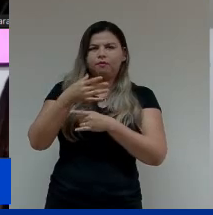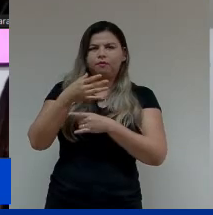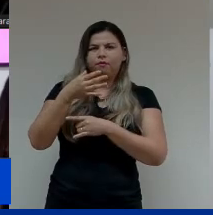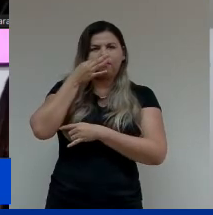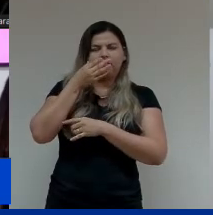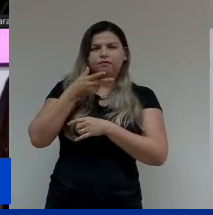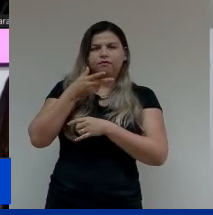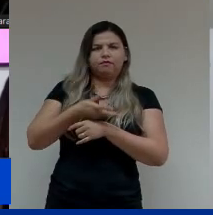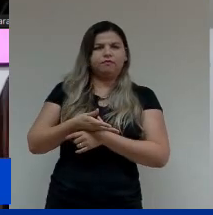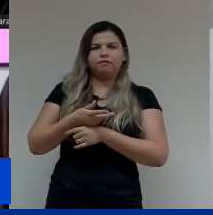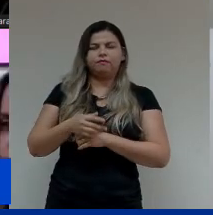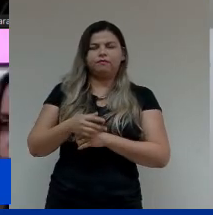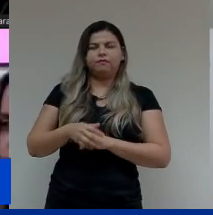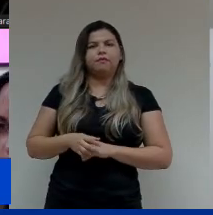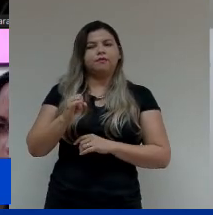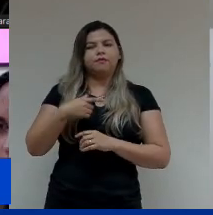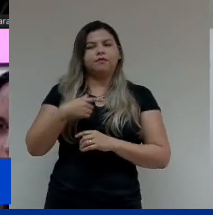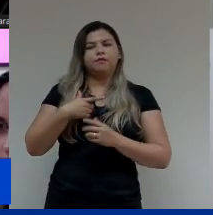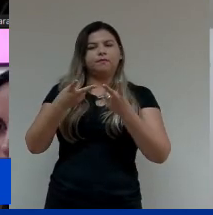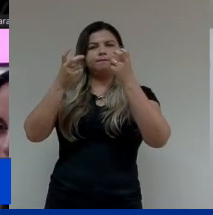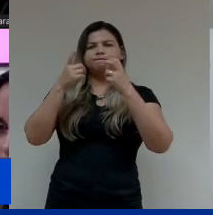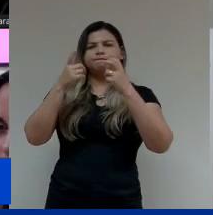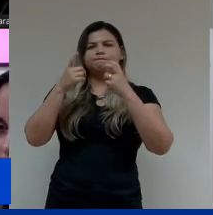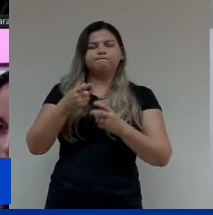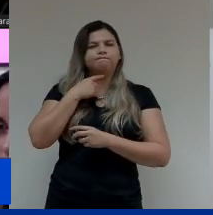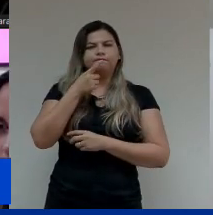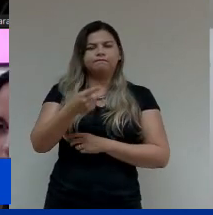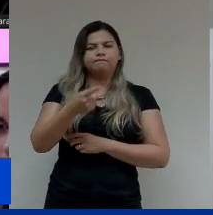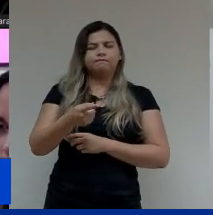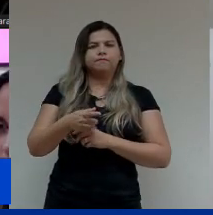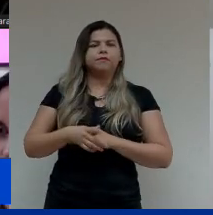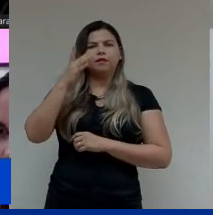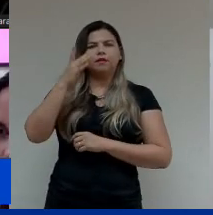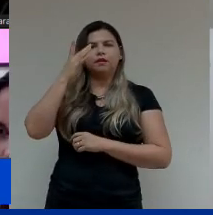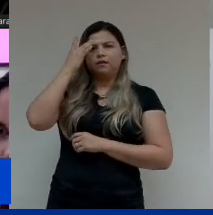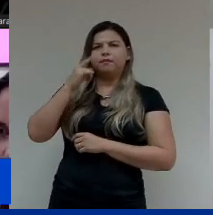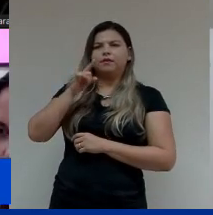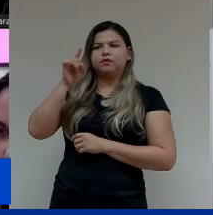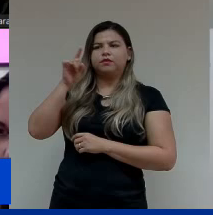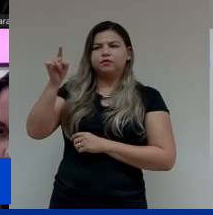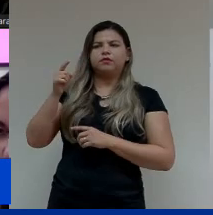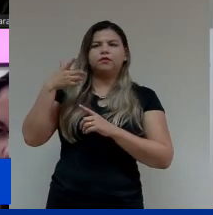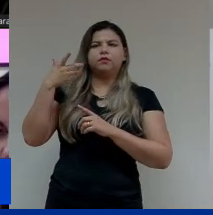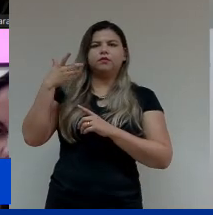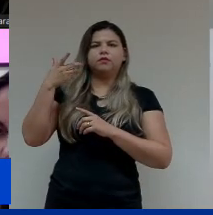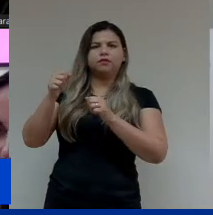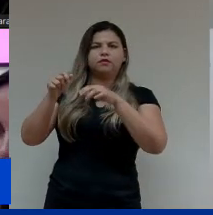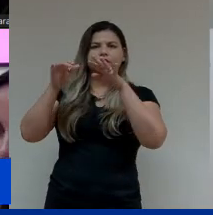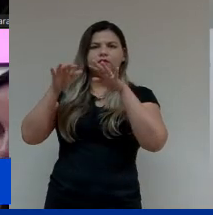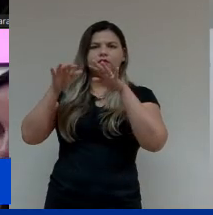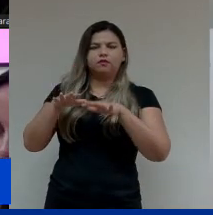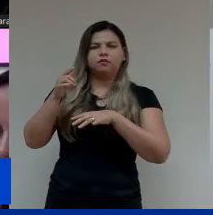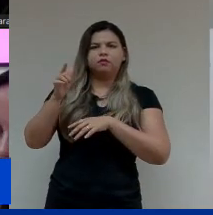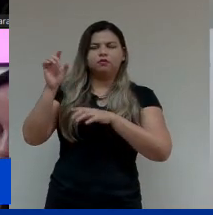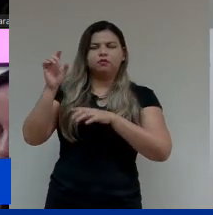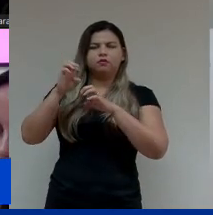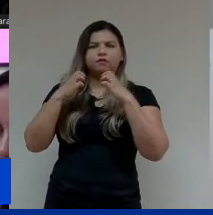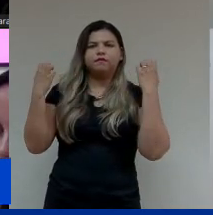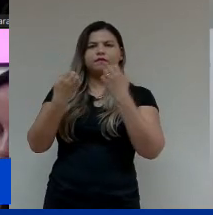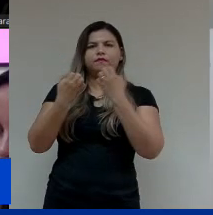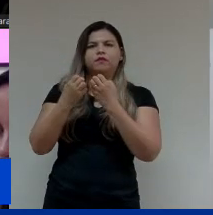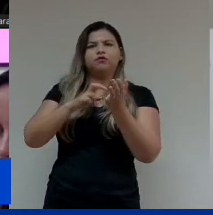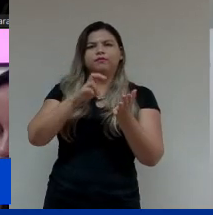eu perceber que eu não tenho condição, porque eu estarei, amanhã é a plenária do Copitrel, e ela é manhã e